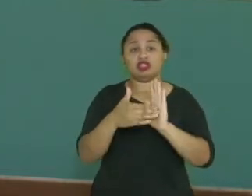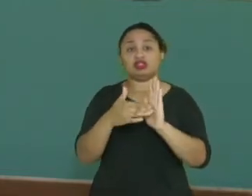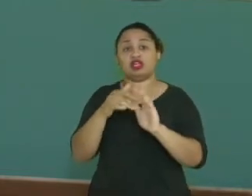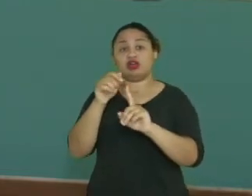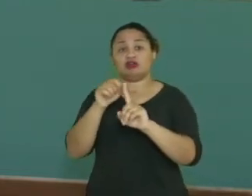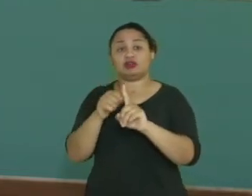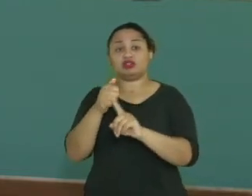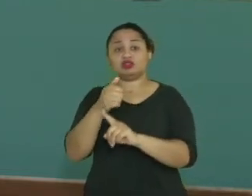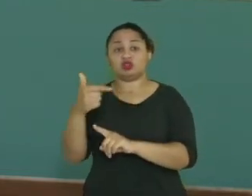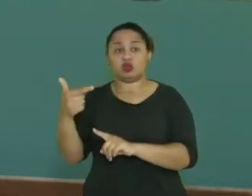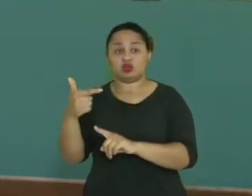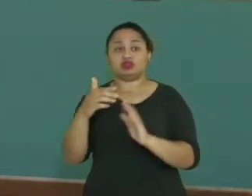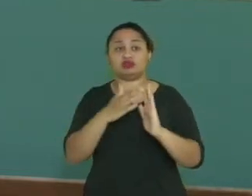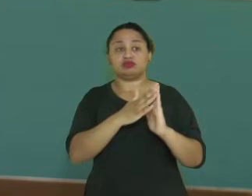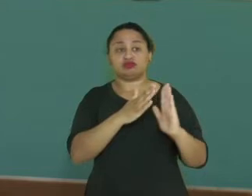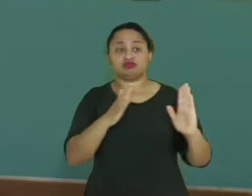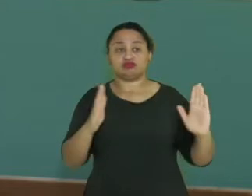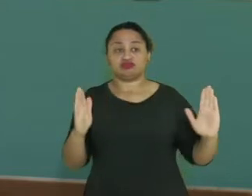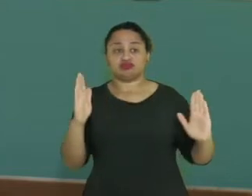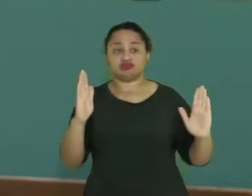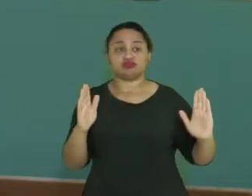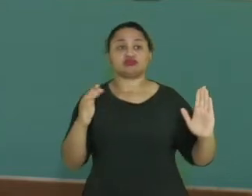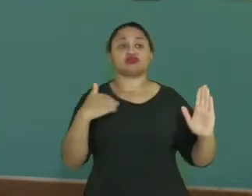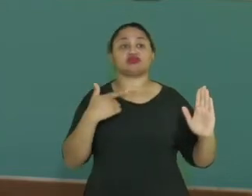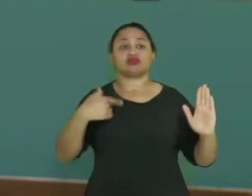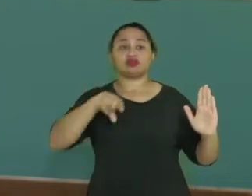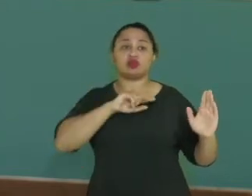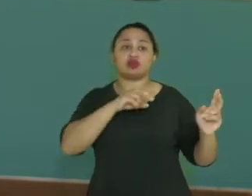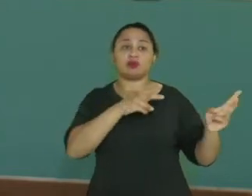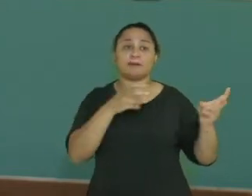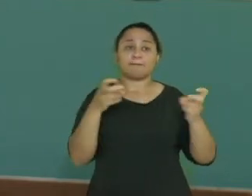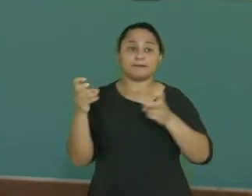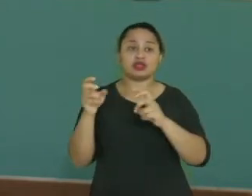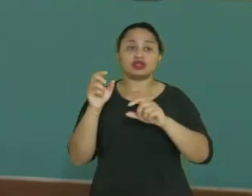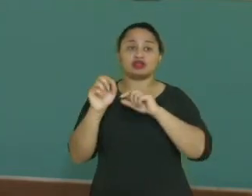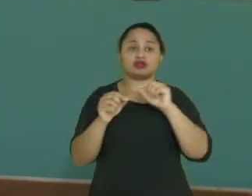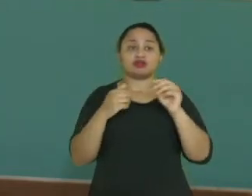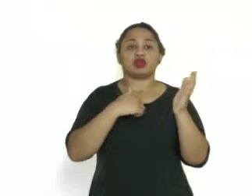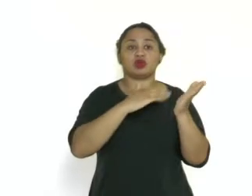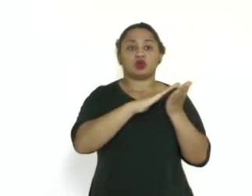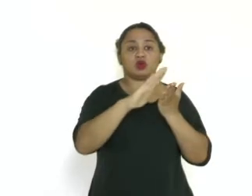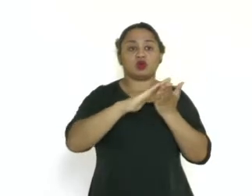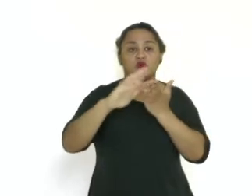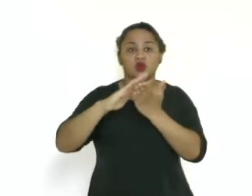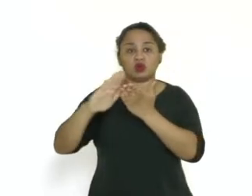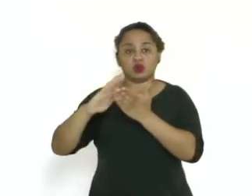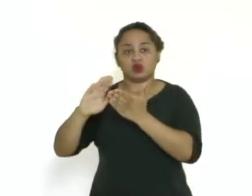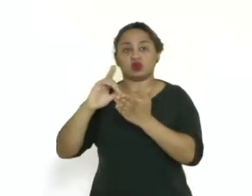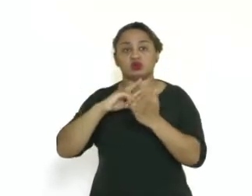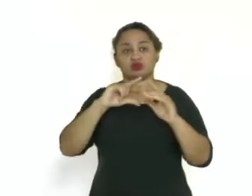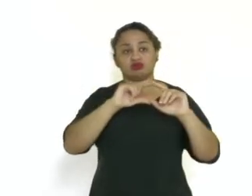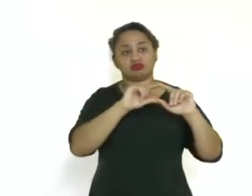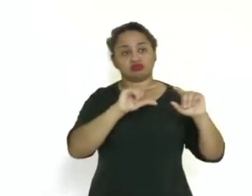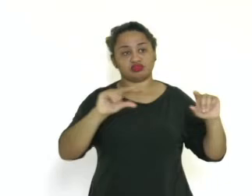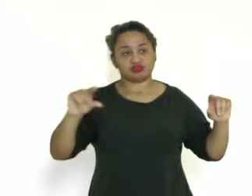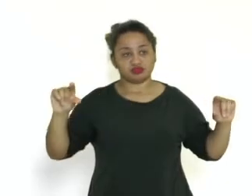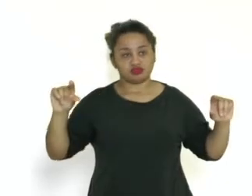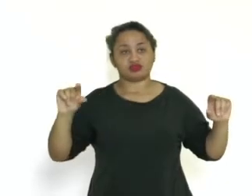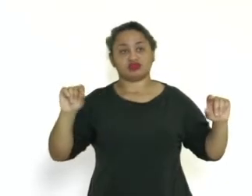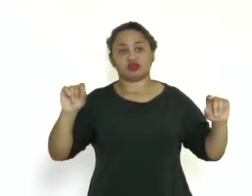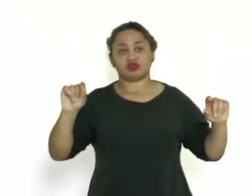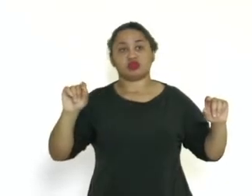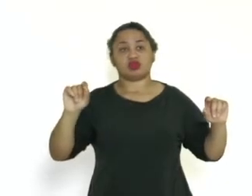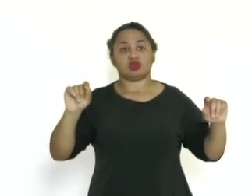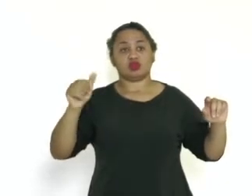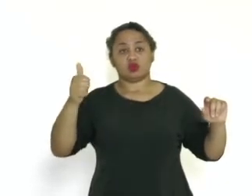Então, o que a gente vem aqui, ó, nesse caso, que a gente vai observar, vai ser esse consumo todo aqui, ó, de 1, né, no